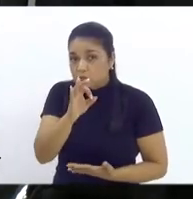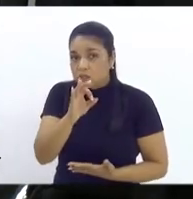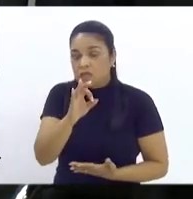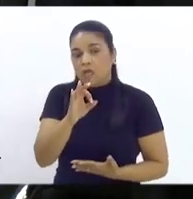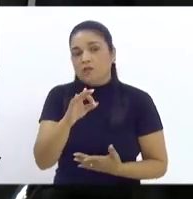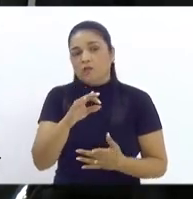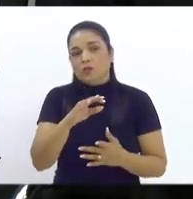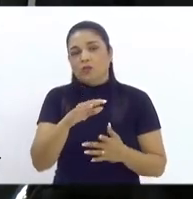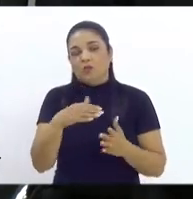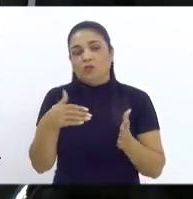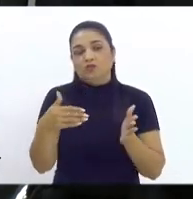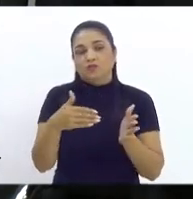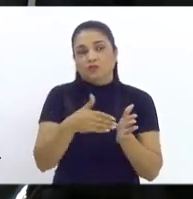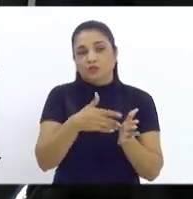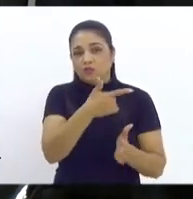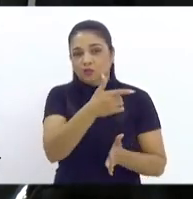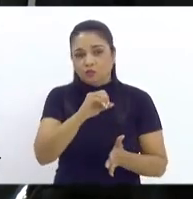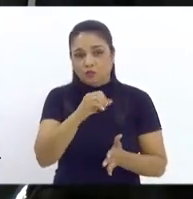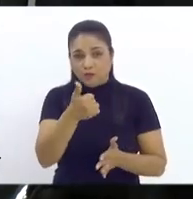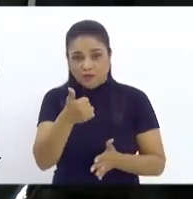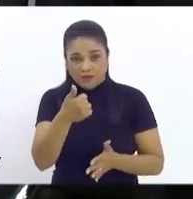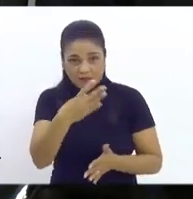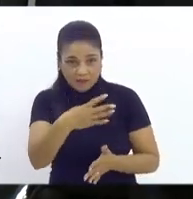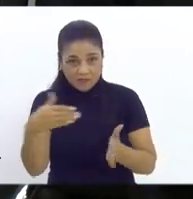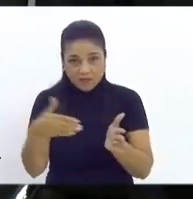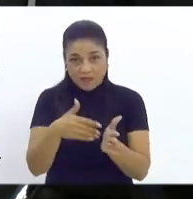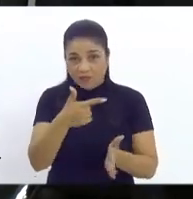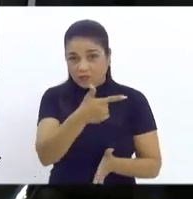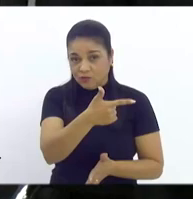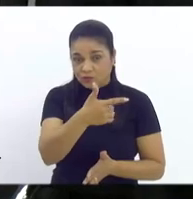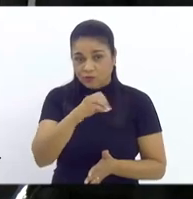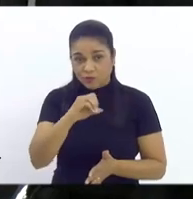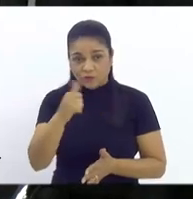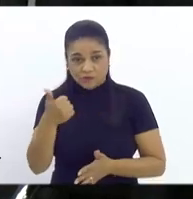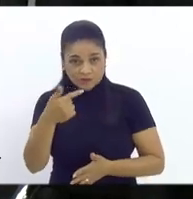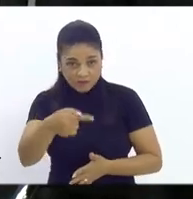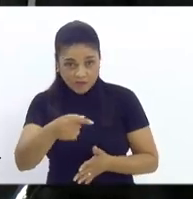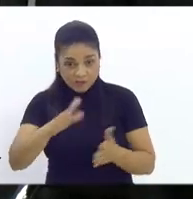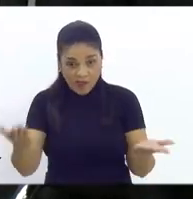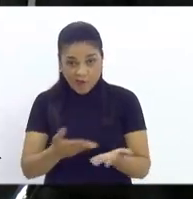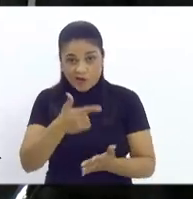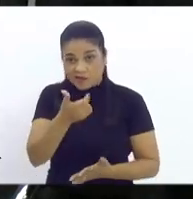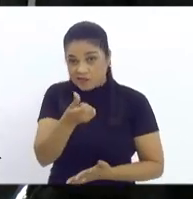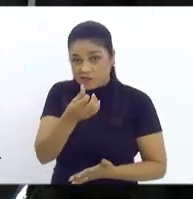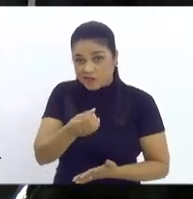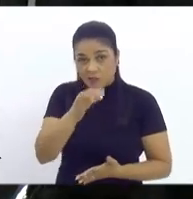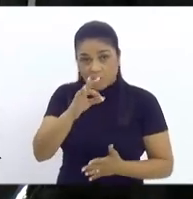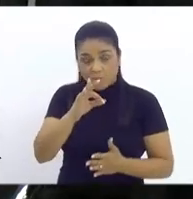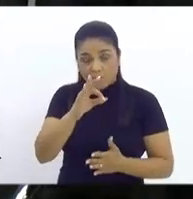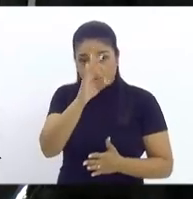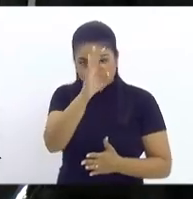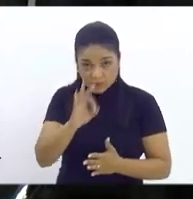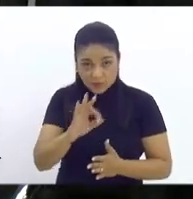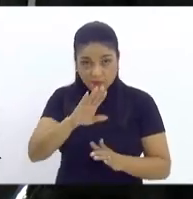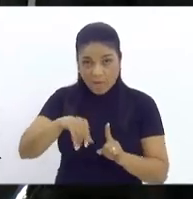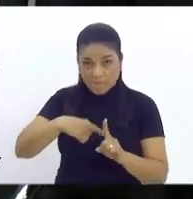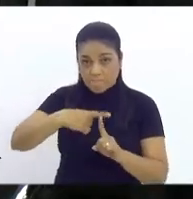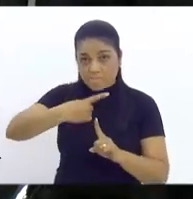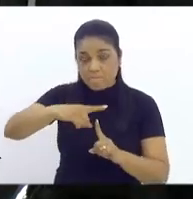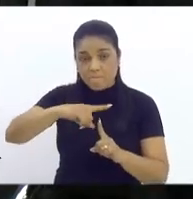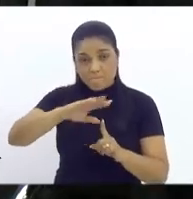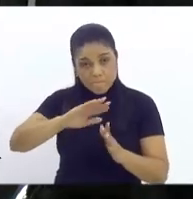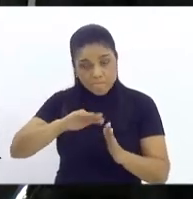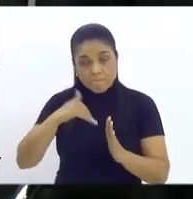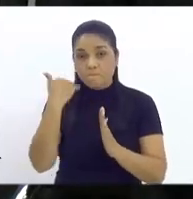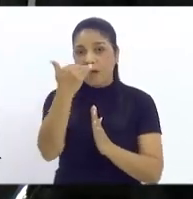2013 a 2017. Estamos fazendo aí 100% a mais do que de 18 a 22. Então, essa é a